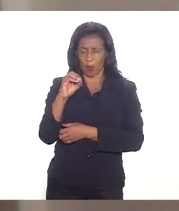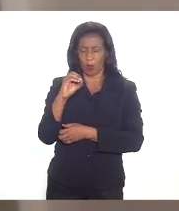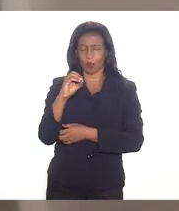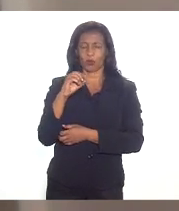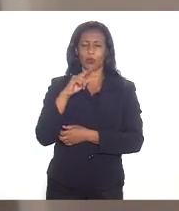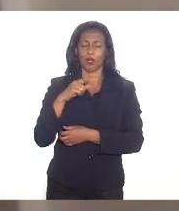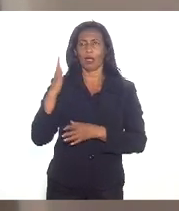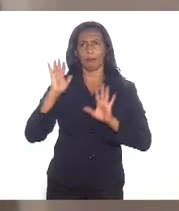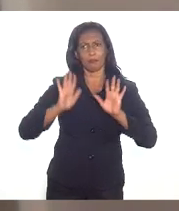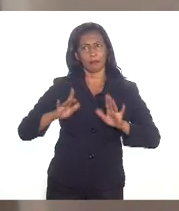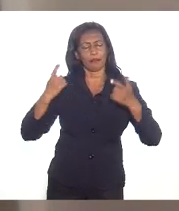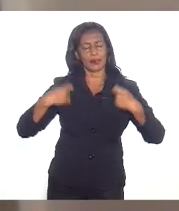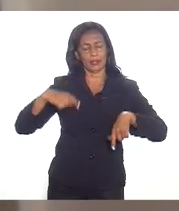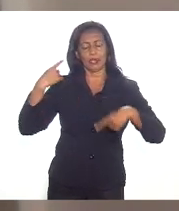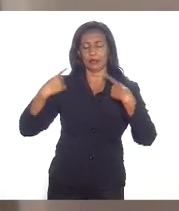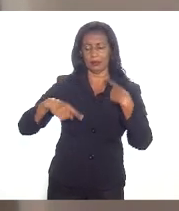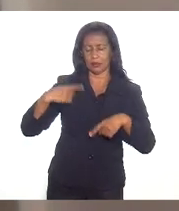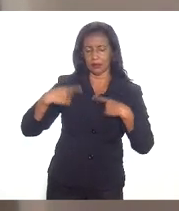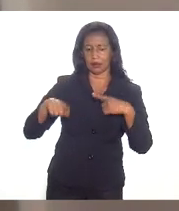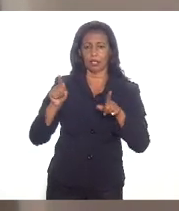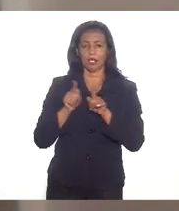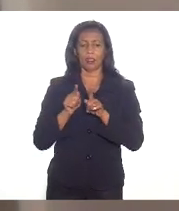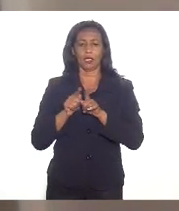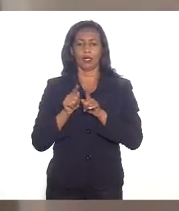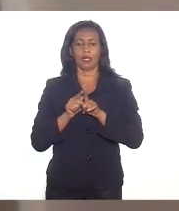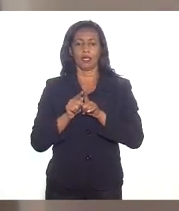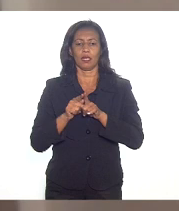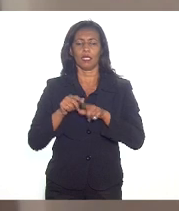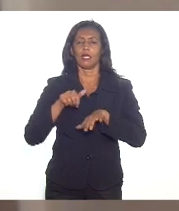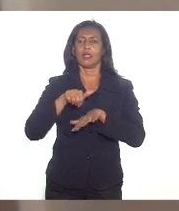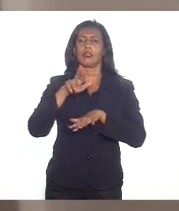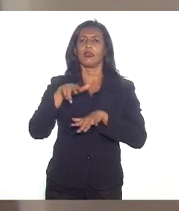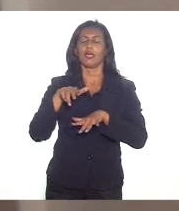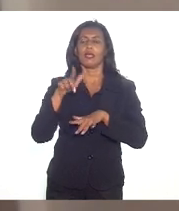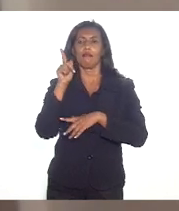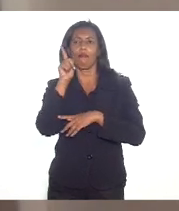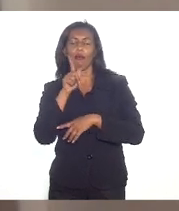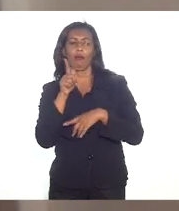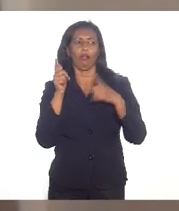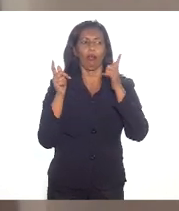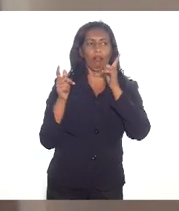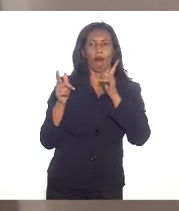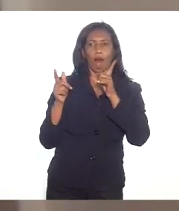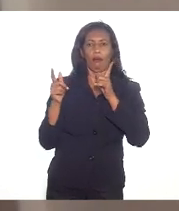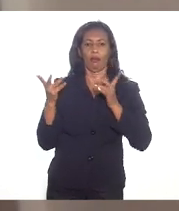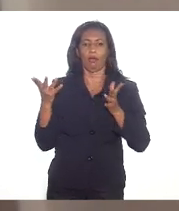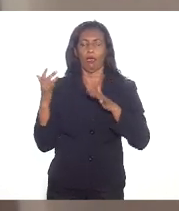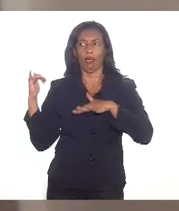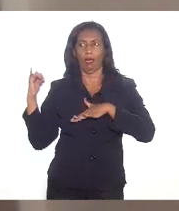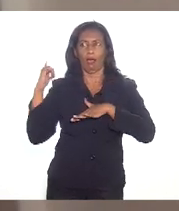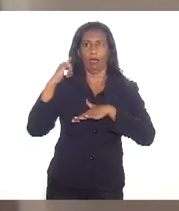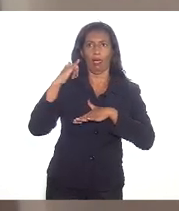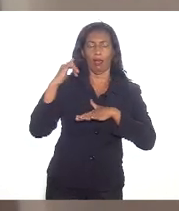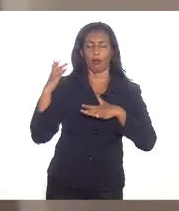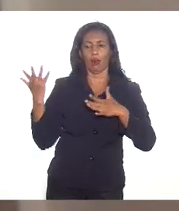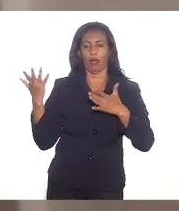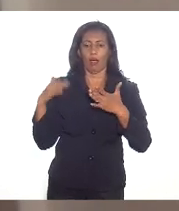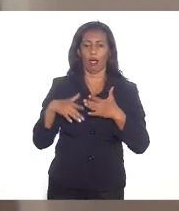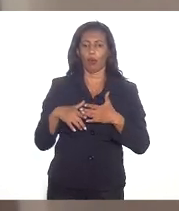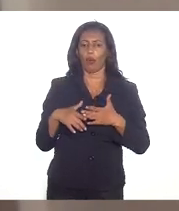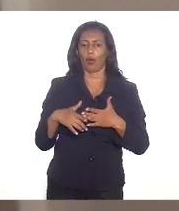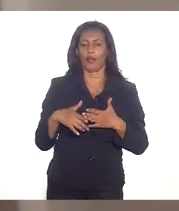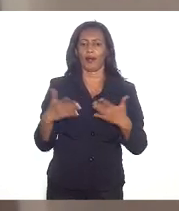precisa discutir mais isso, quer dizer, qual é de fato o jogo de ganha-ganha no portuário e no aéreo. Agora está uma discussão muito grande sobre a